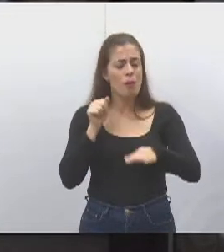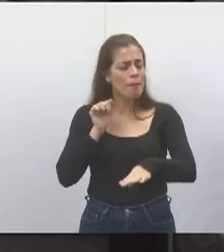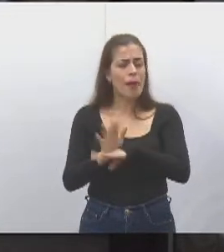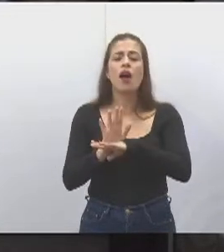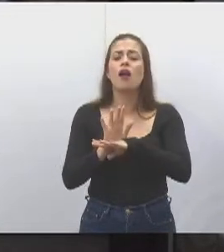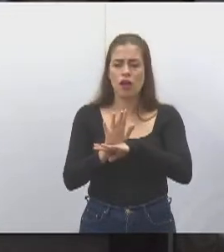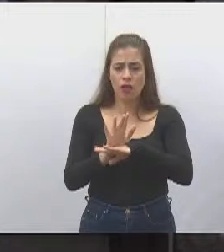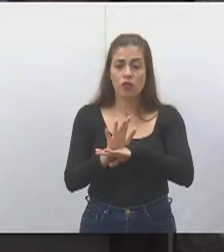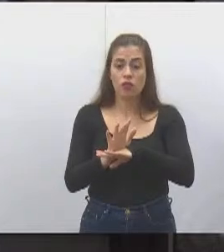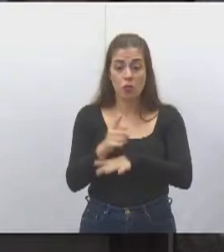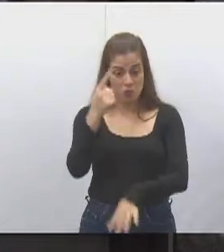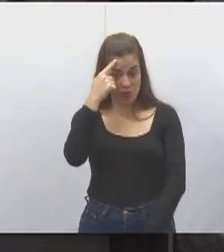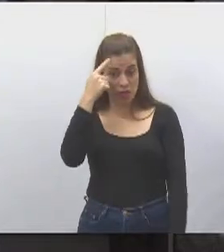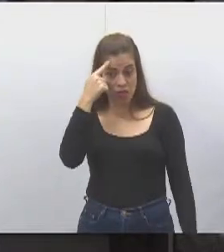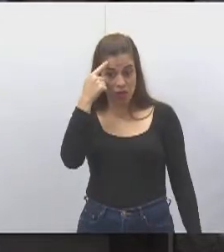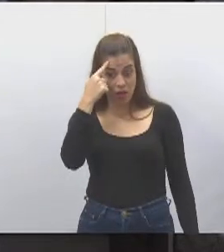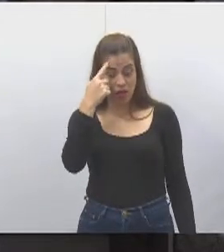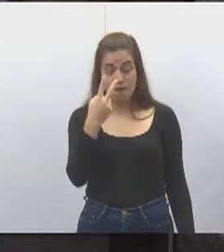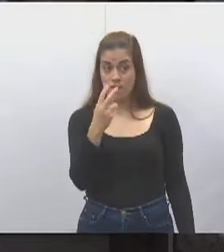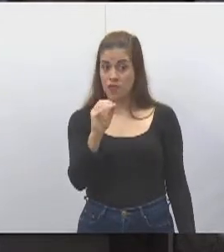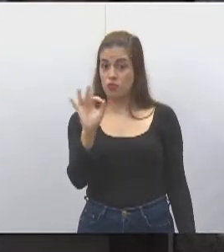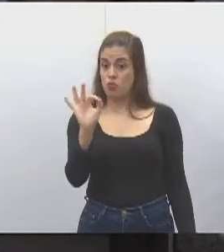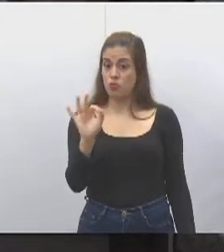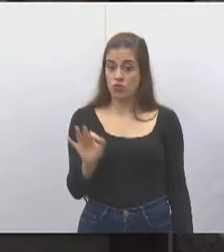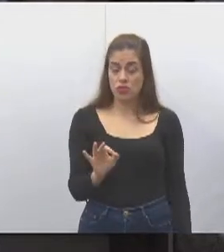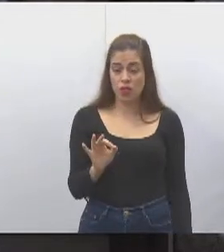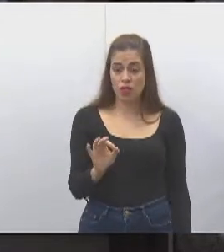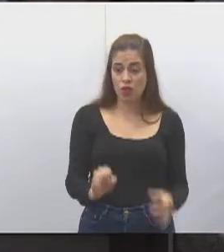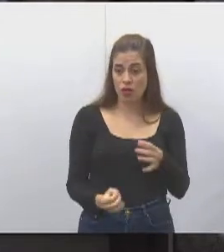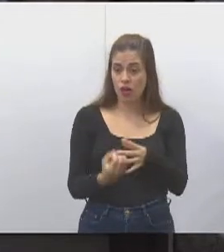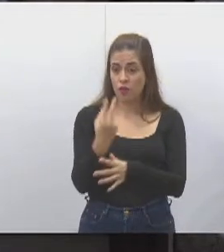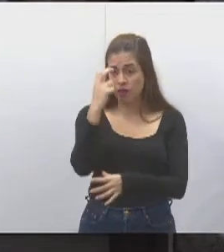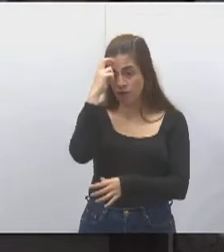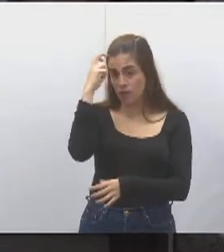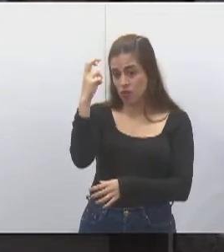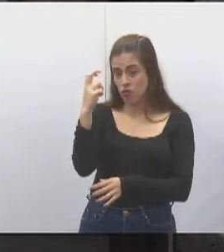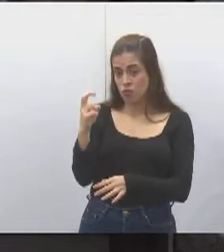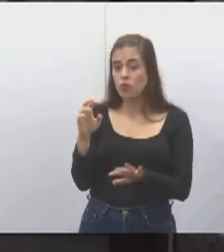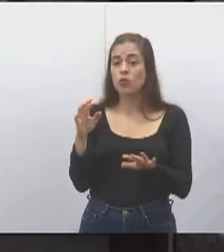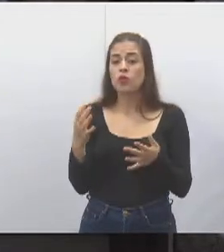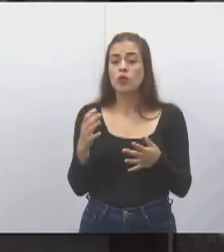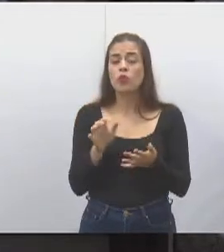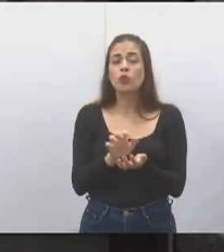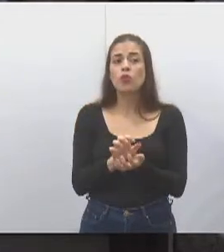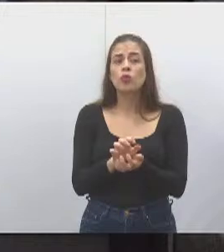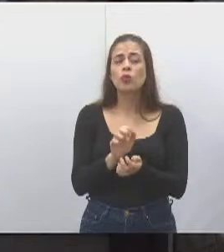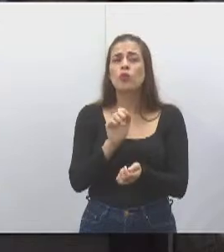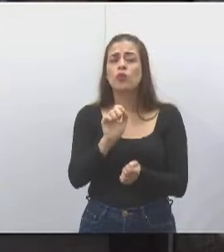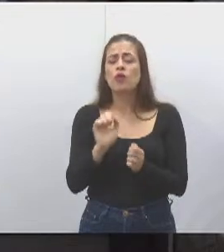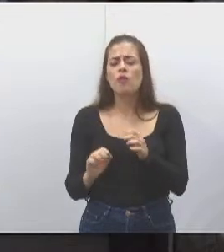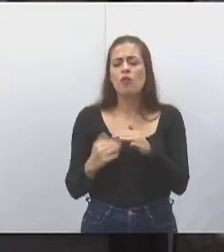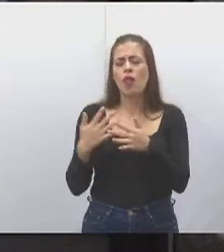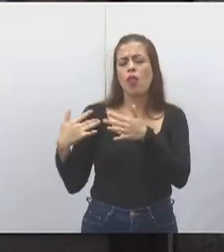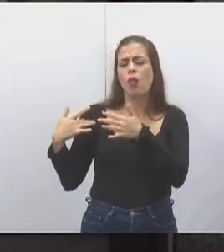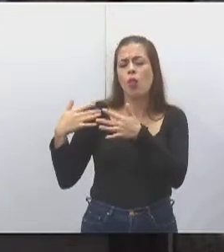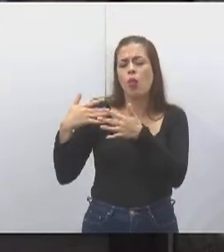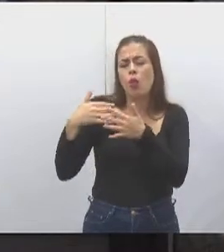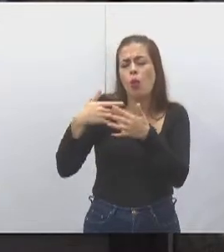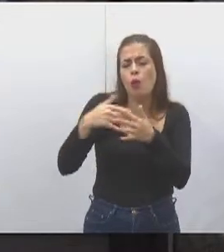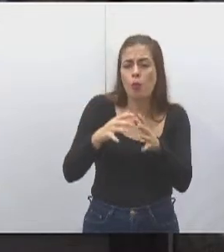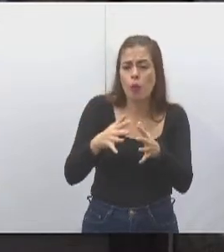Então, pensar num corte de 20% na Fundação Cultural, pensar o impacto que isso teria na Fundação Cultural que vem crescendo